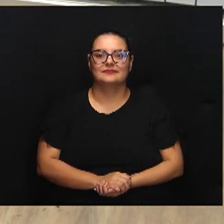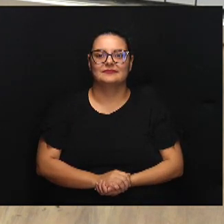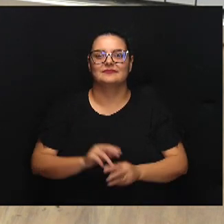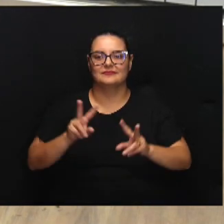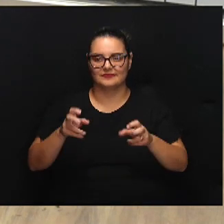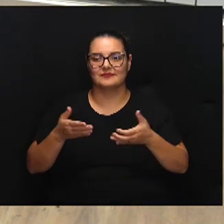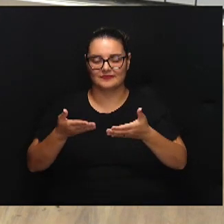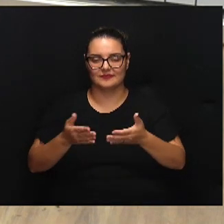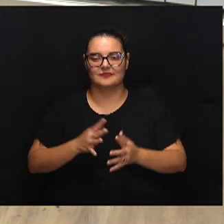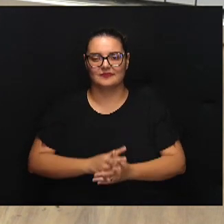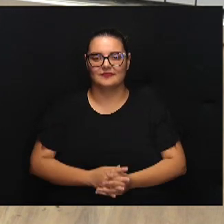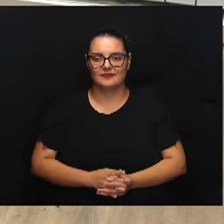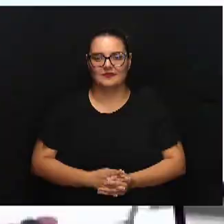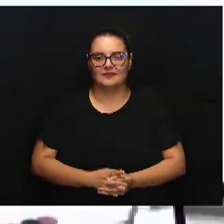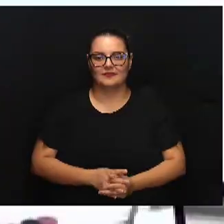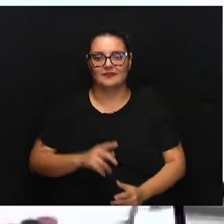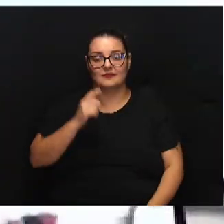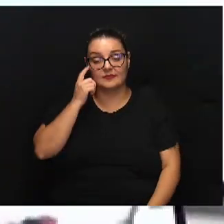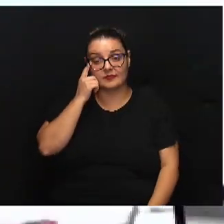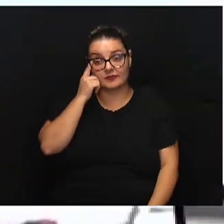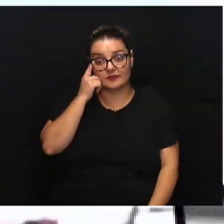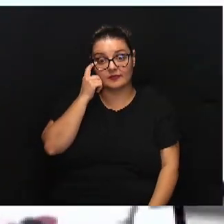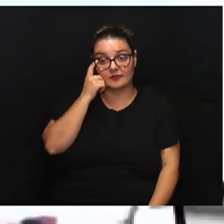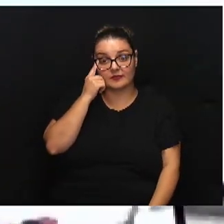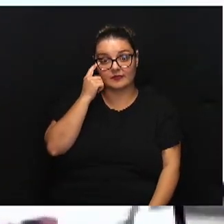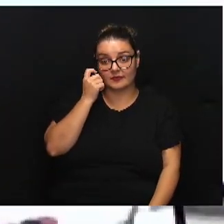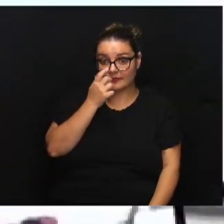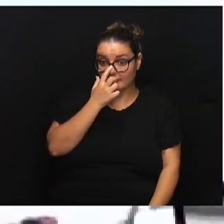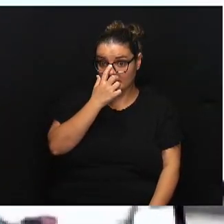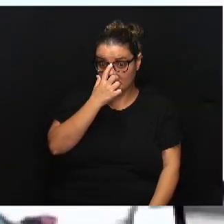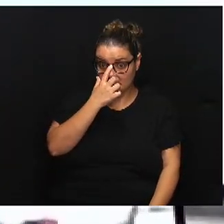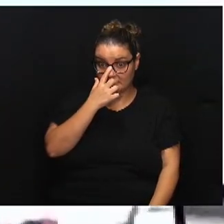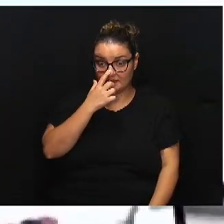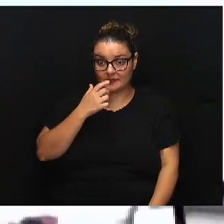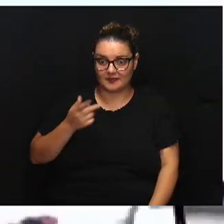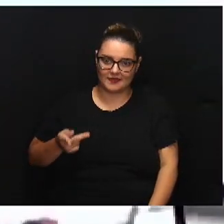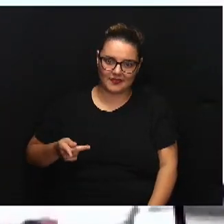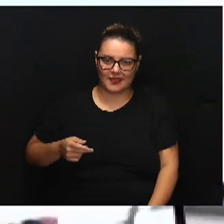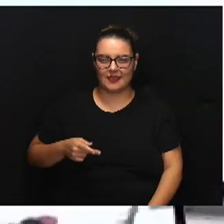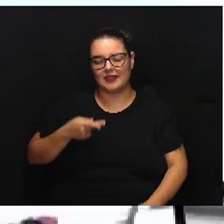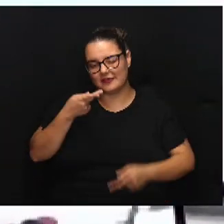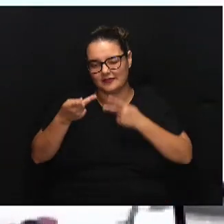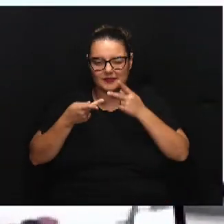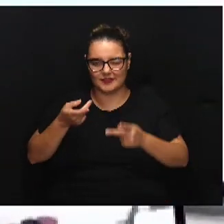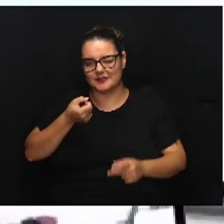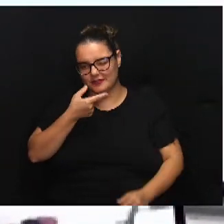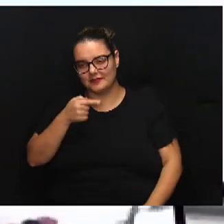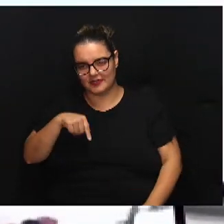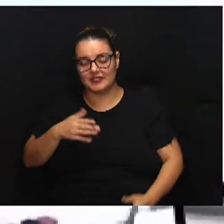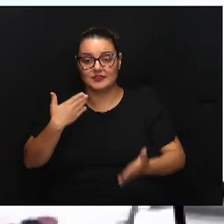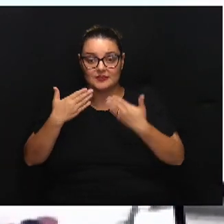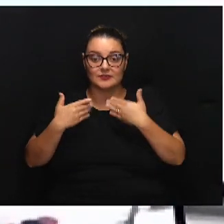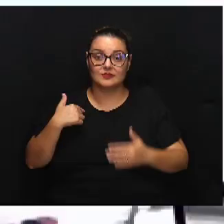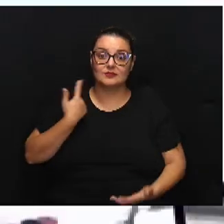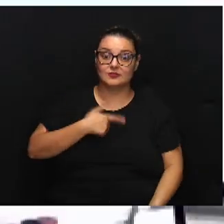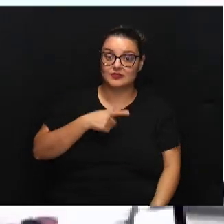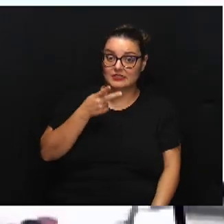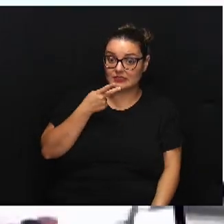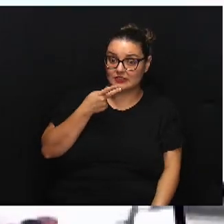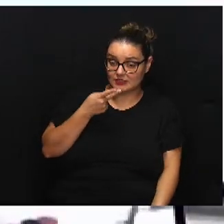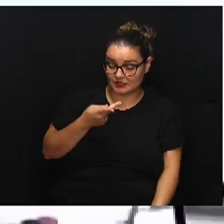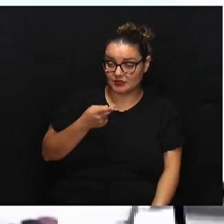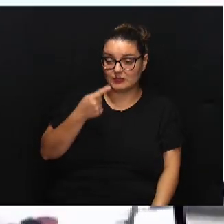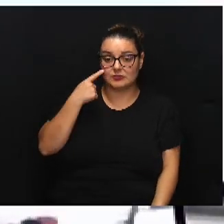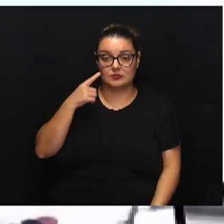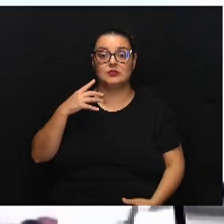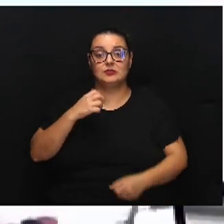que a gente tocou só de beiradinha aqui na conversa, que nós estamos falando de modo